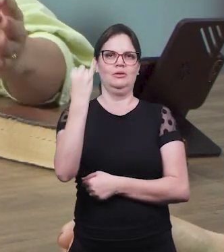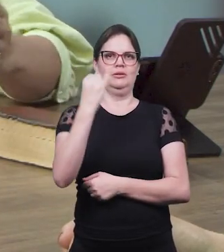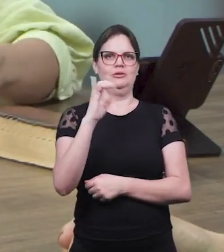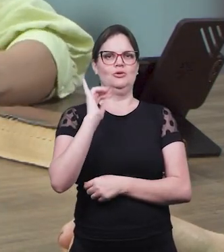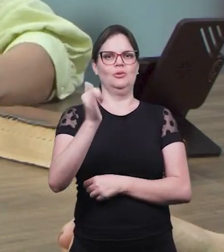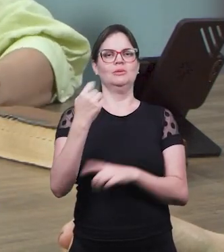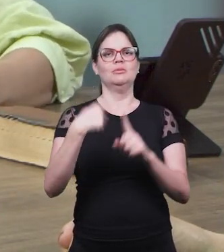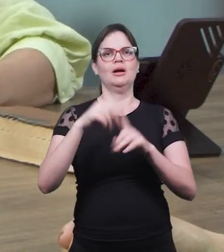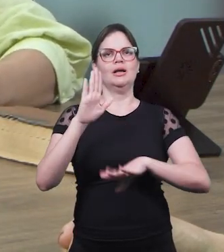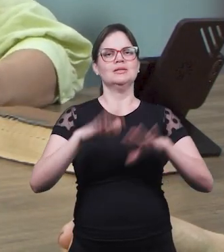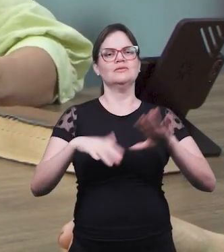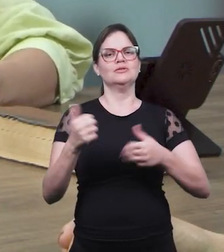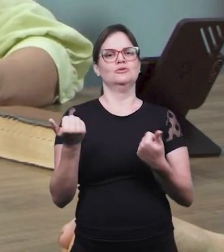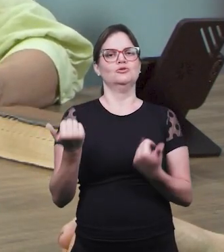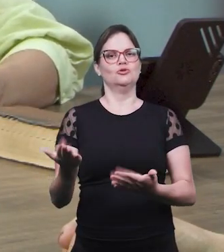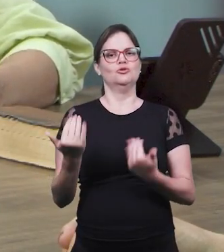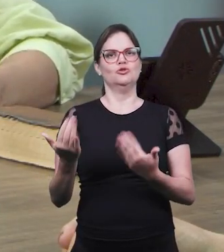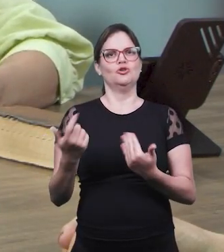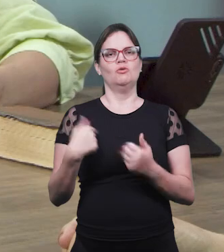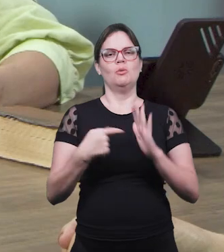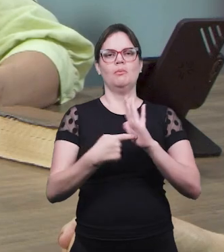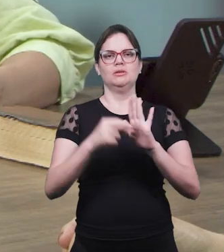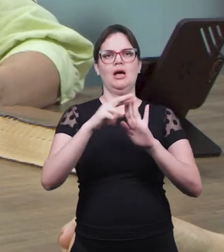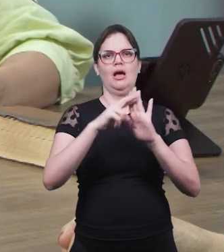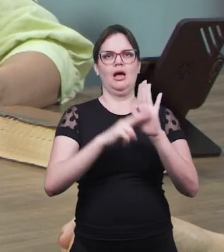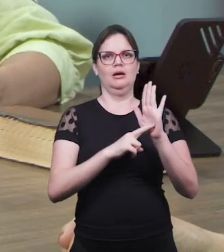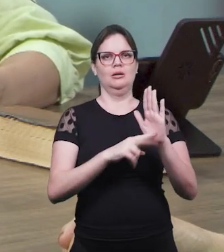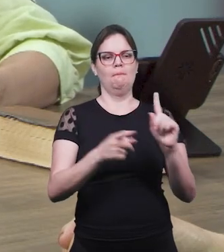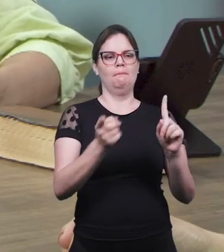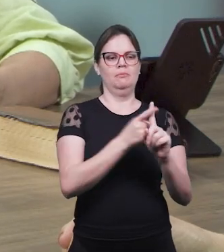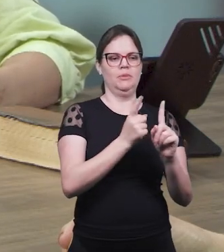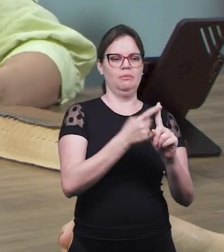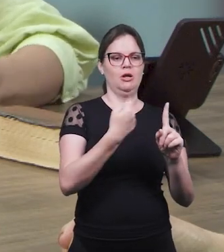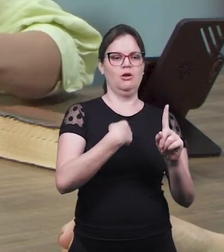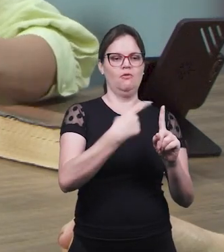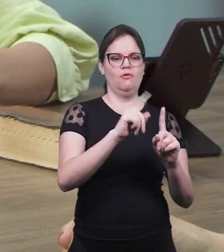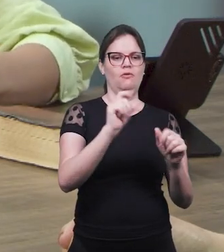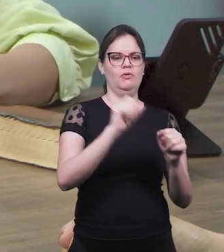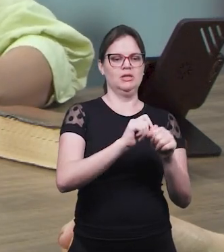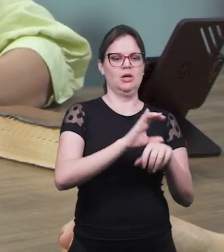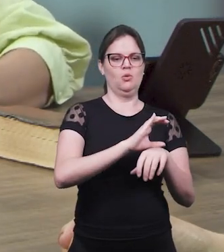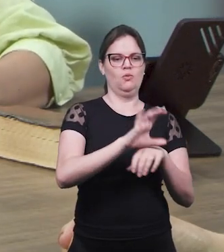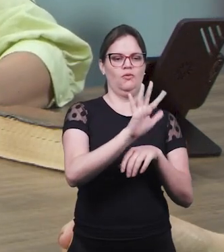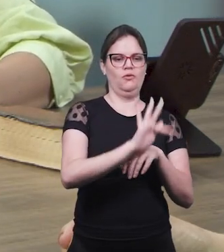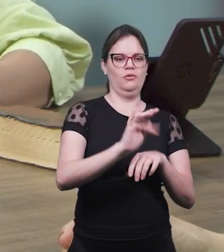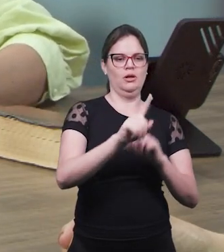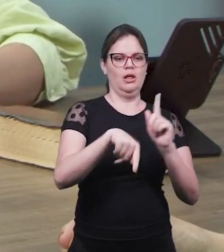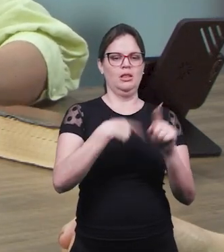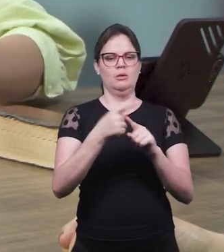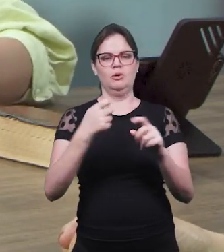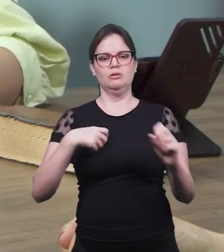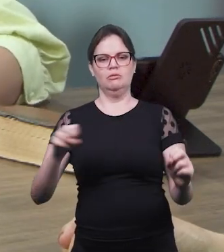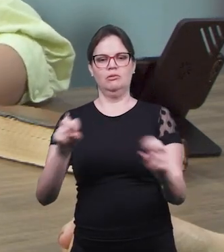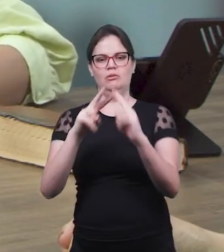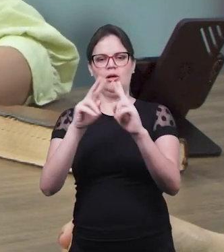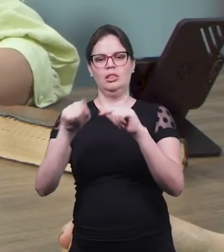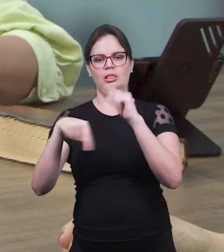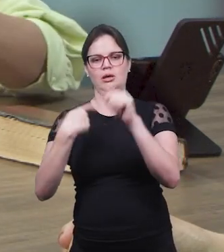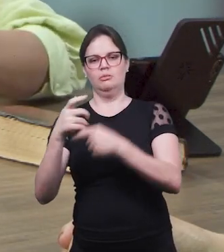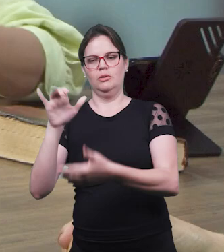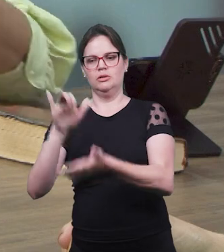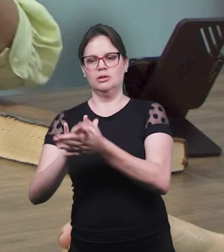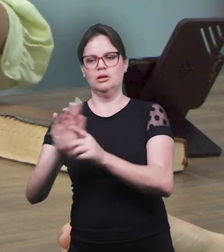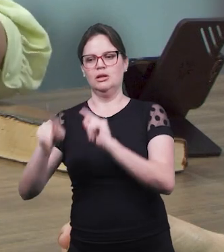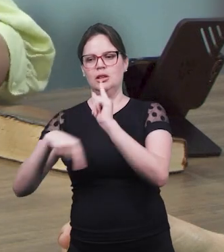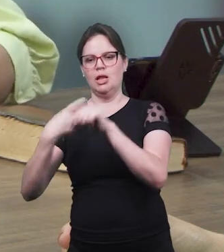os nossos jovens colocam uma série de regras. Primeiro tem que fazer o curso, só depois que eu vou conhecer alguém, para só depois eu me casar, e